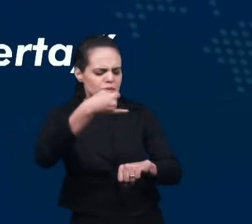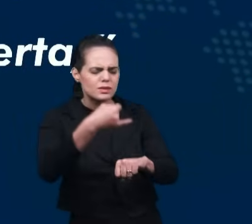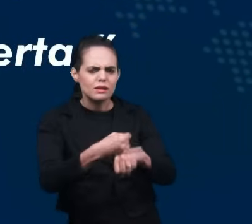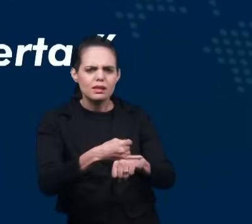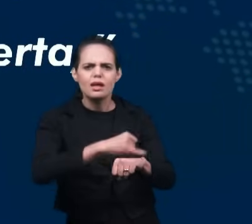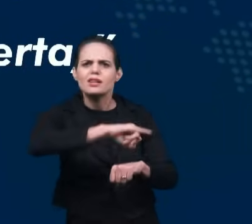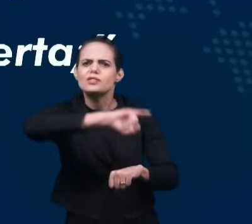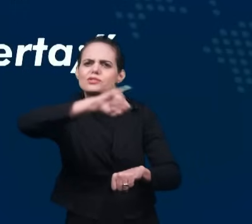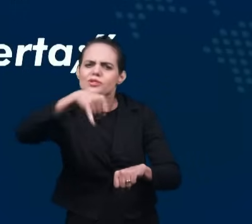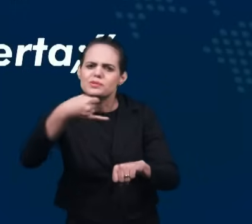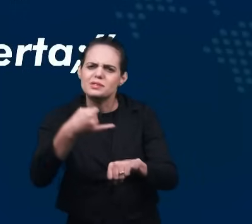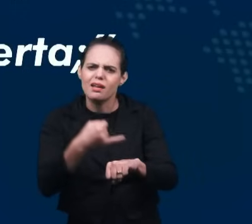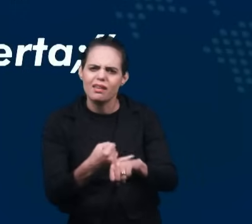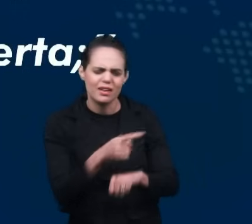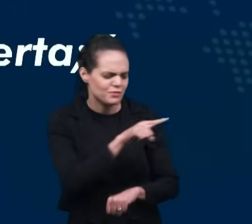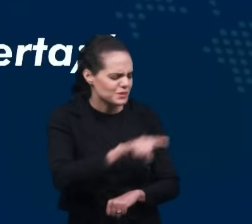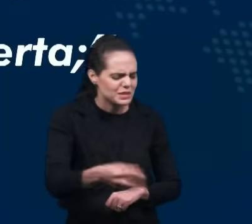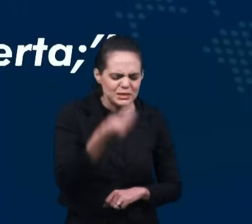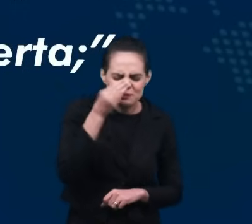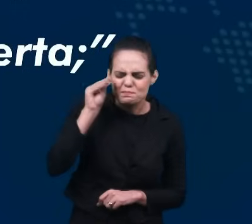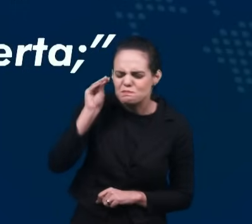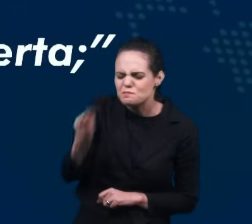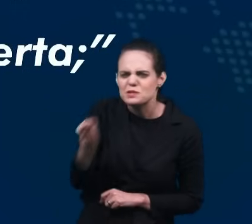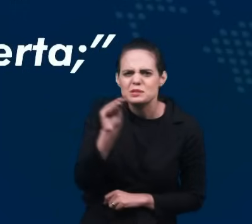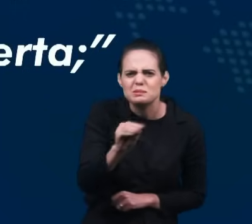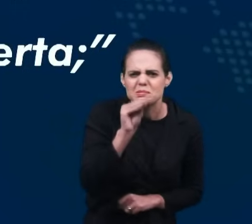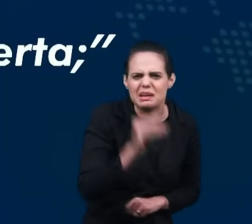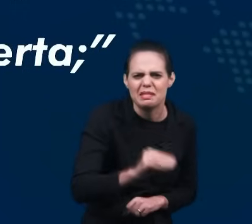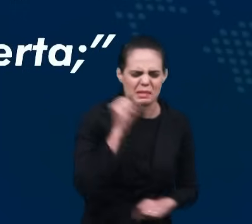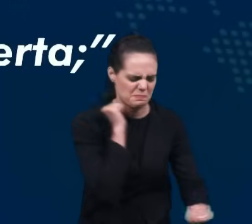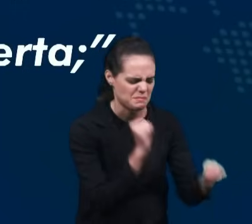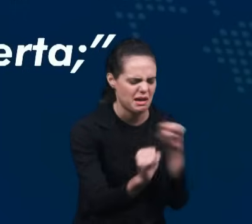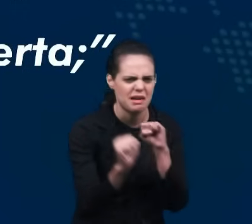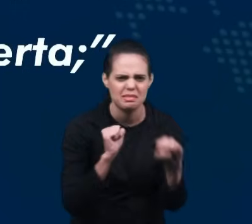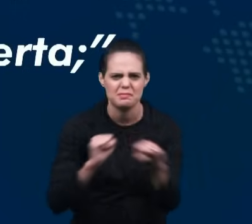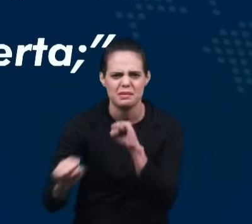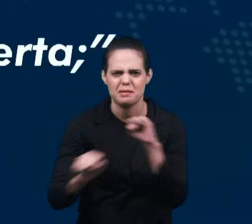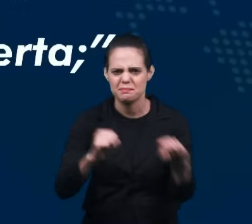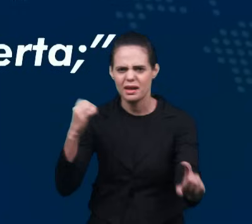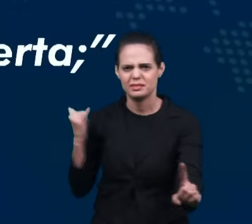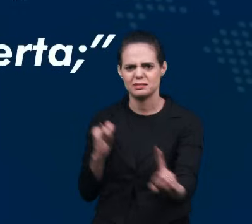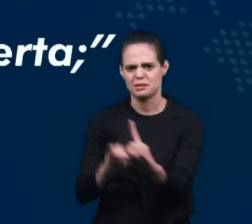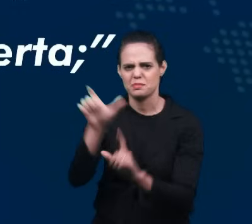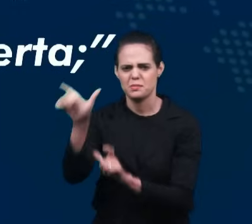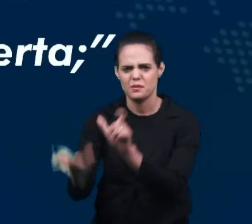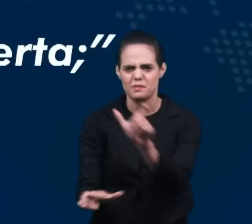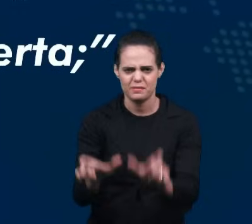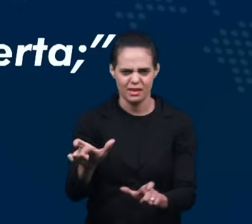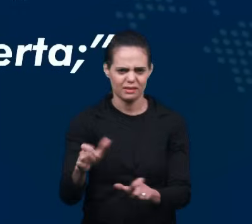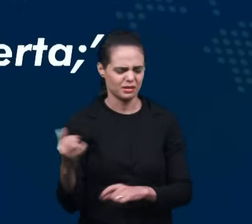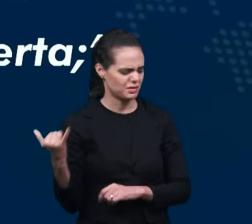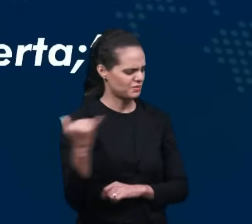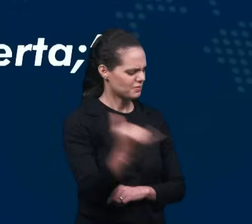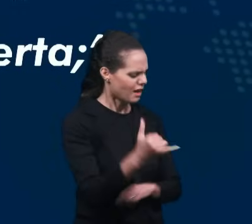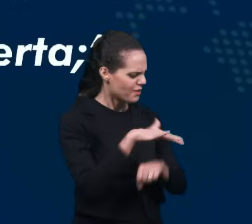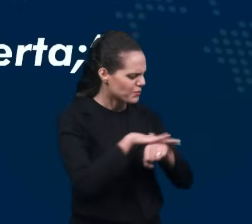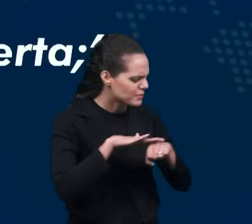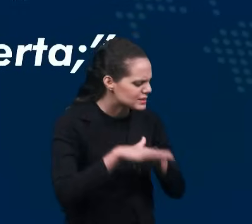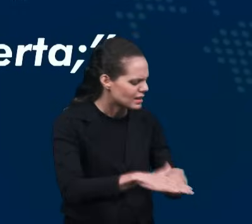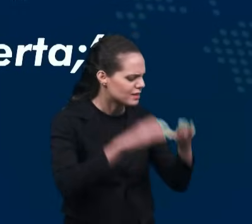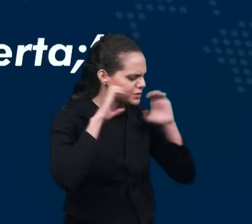que matas os profetas, que apedrejas os que te são enviados, quantas vezes quis